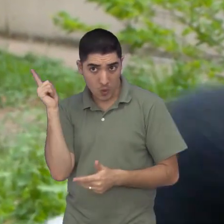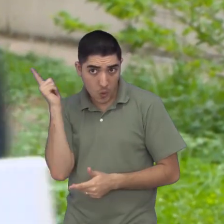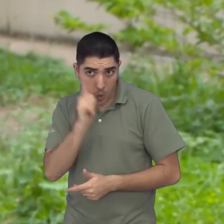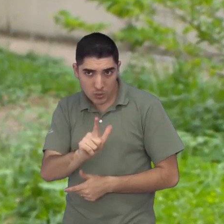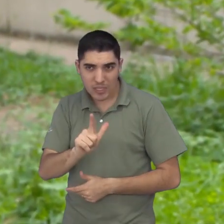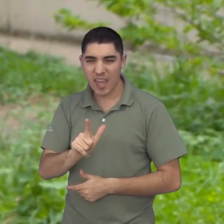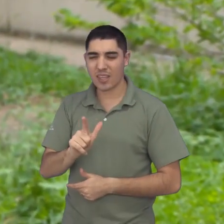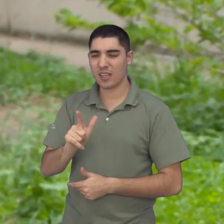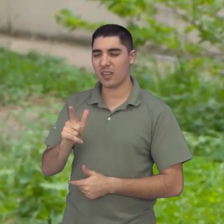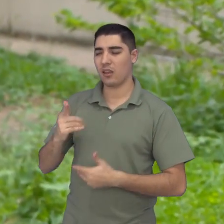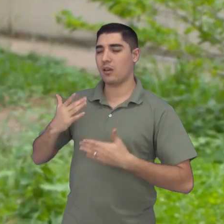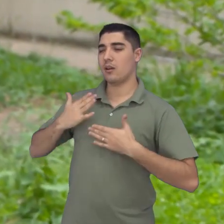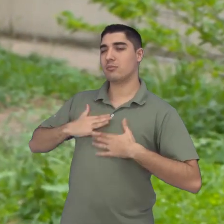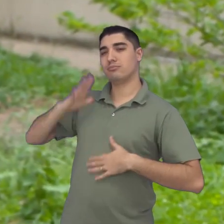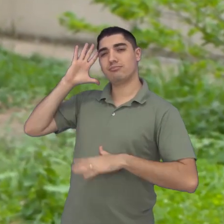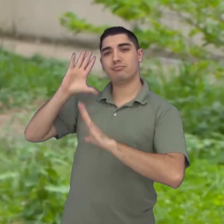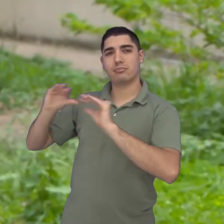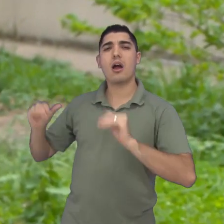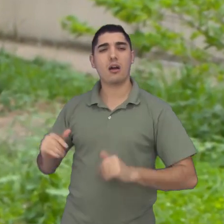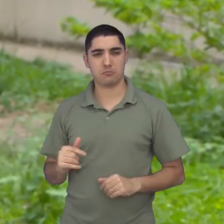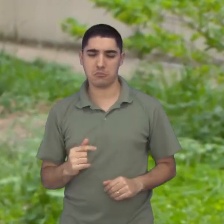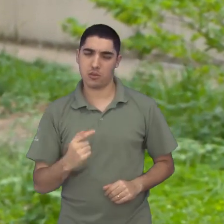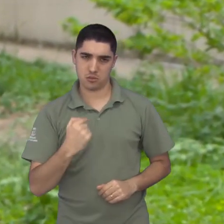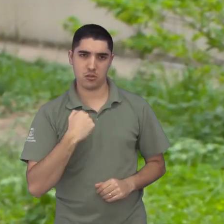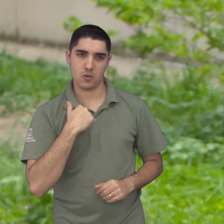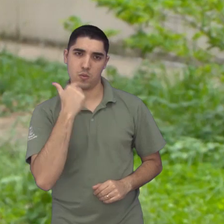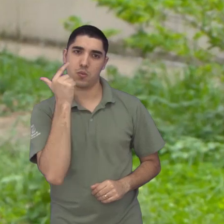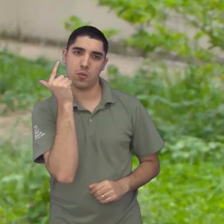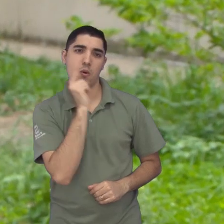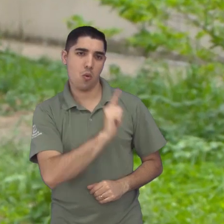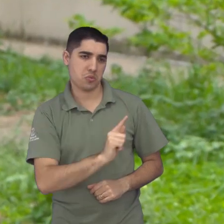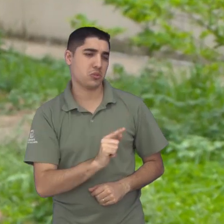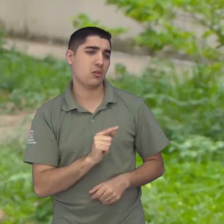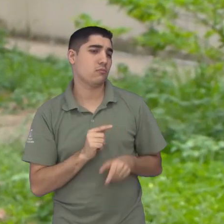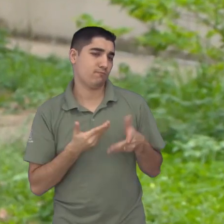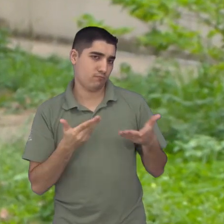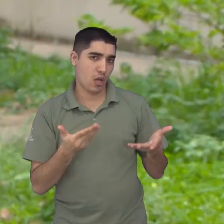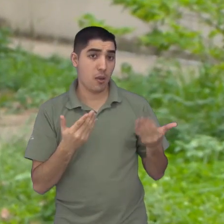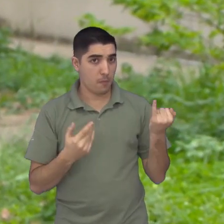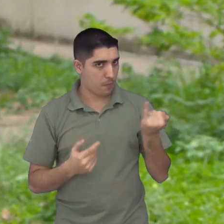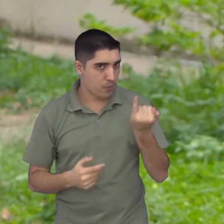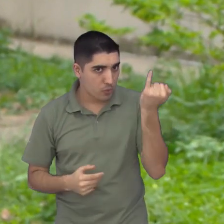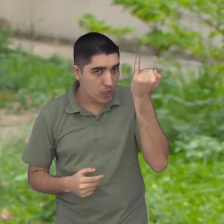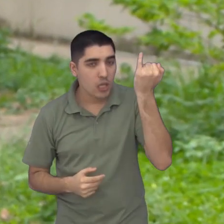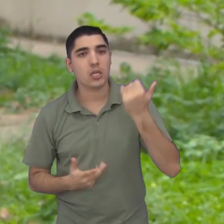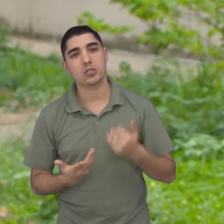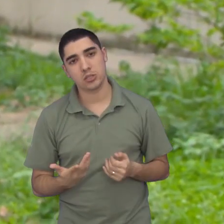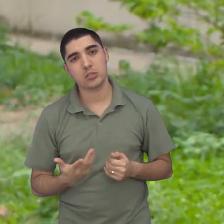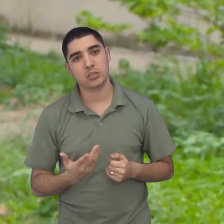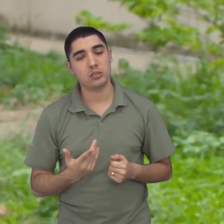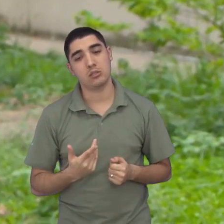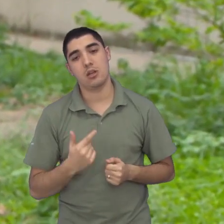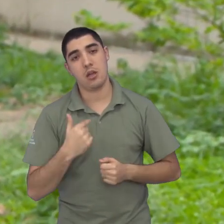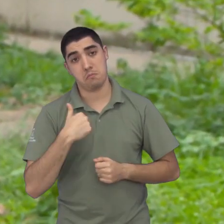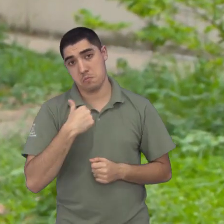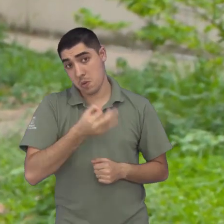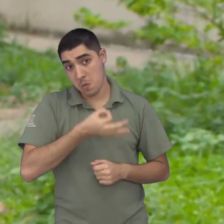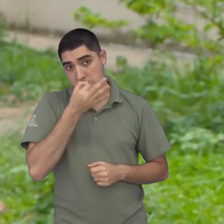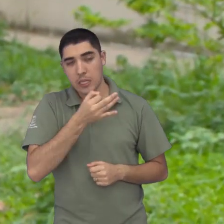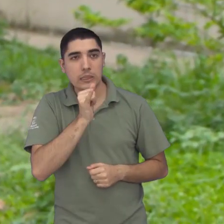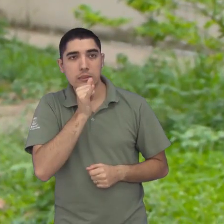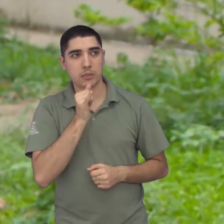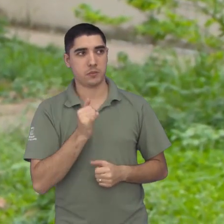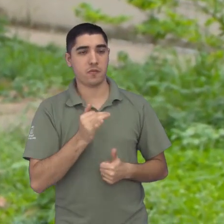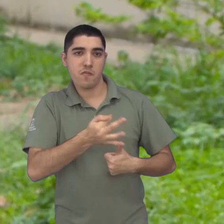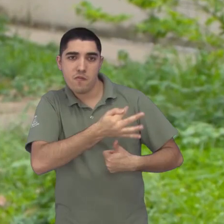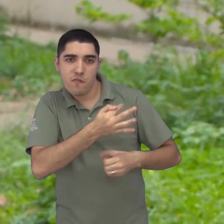desconectar totalmente? Consigo. Isso faz parte. Eu acho que quando a gente sai de